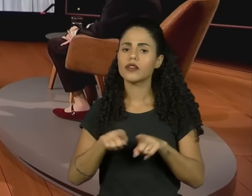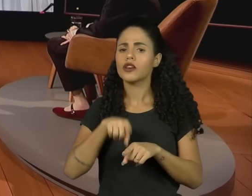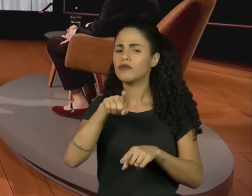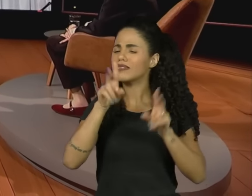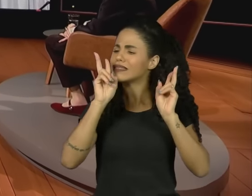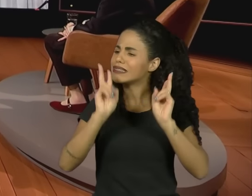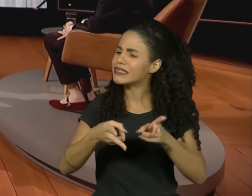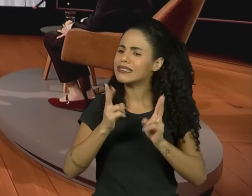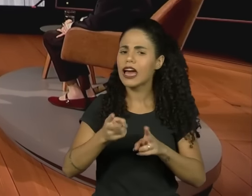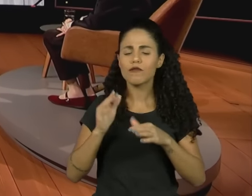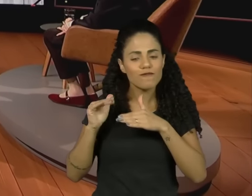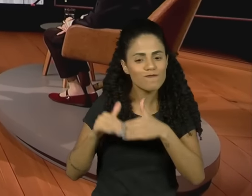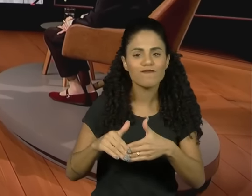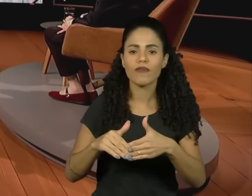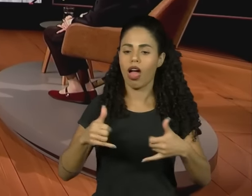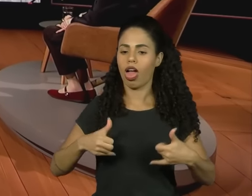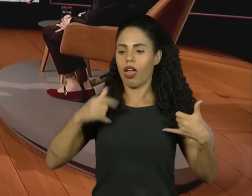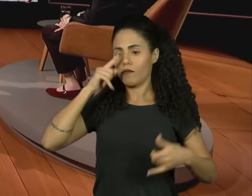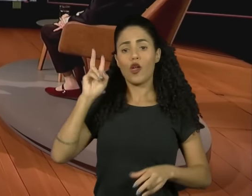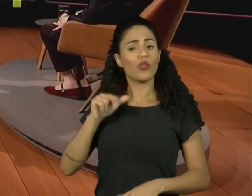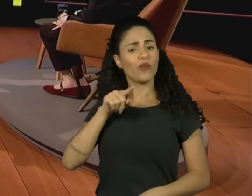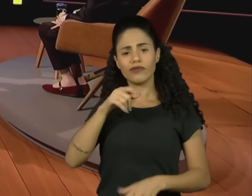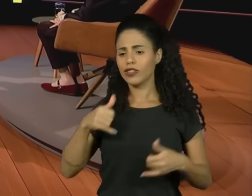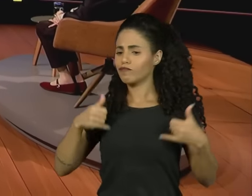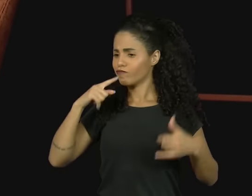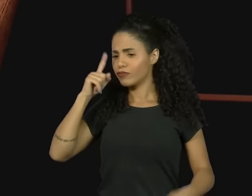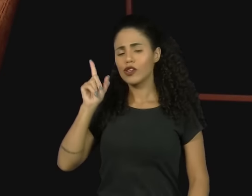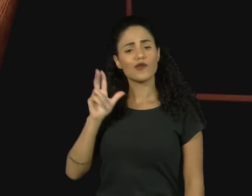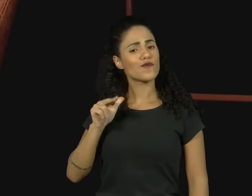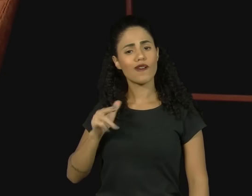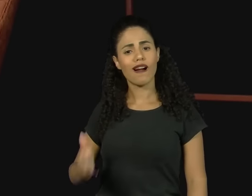ultrapassando a persona.